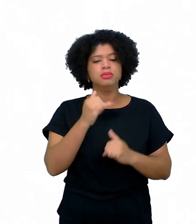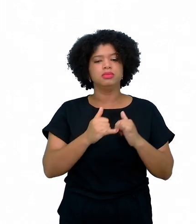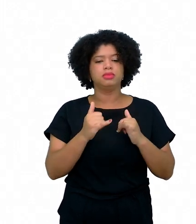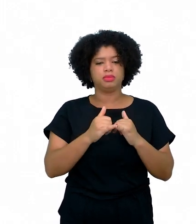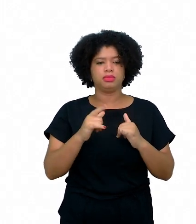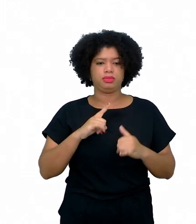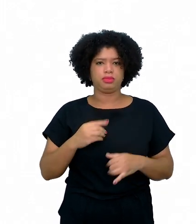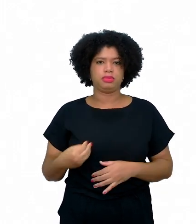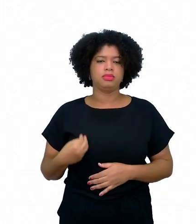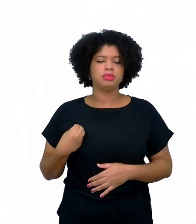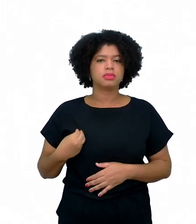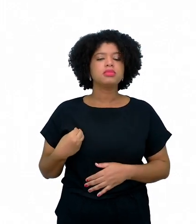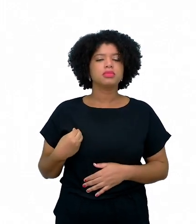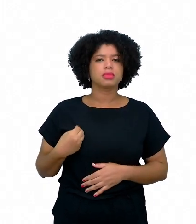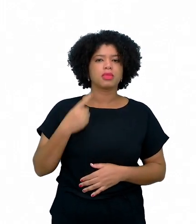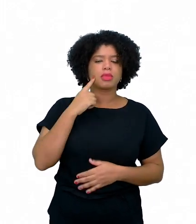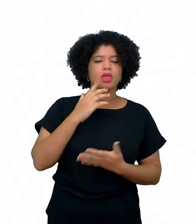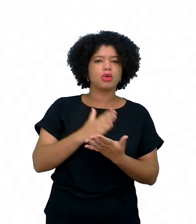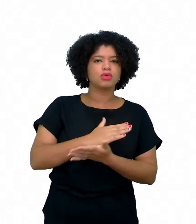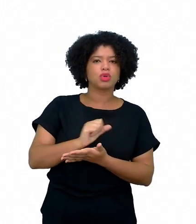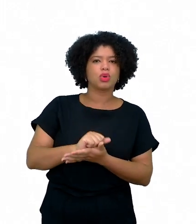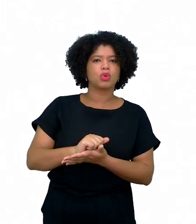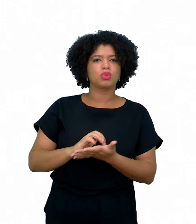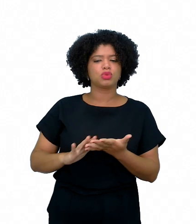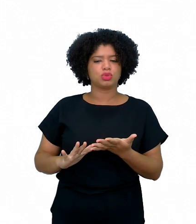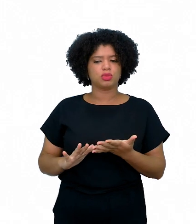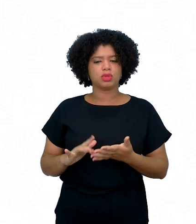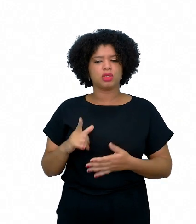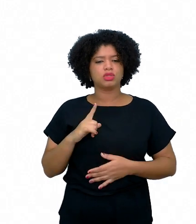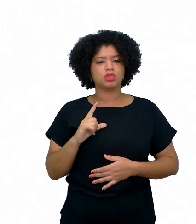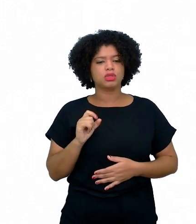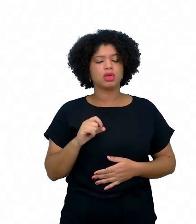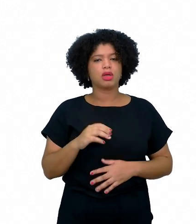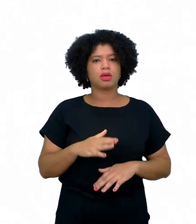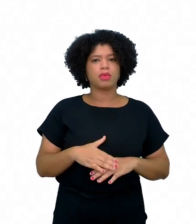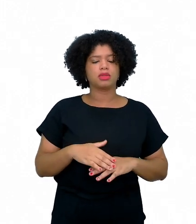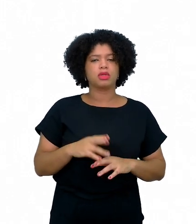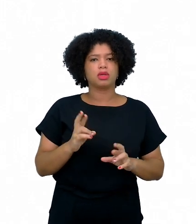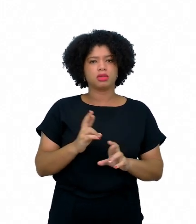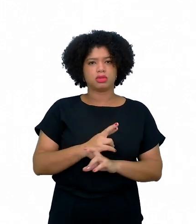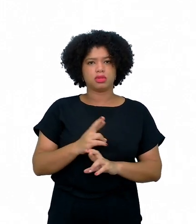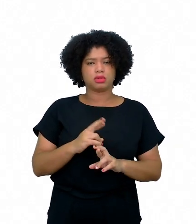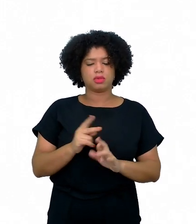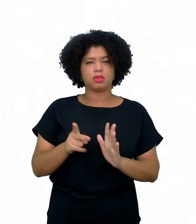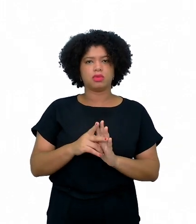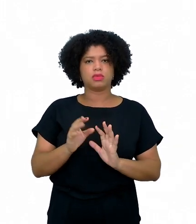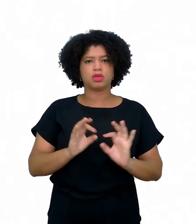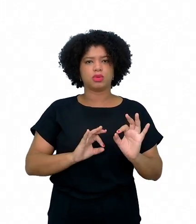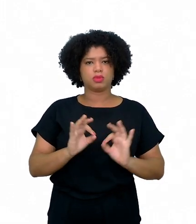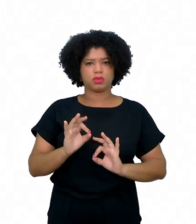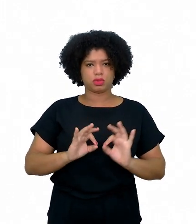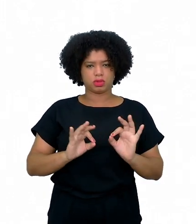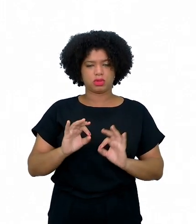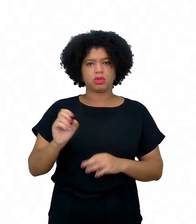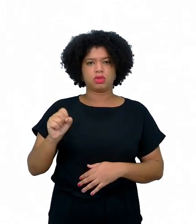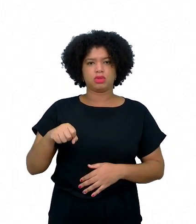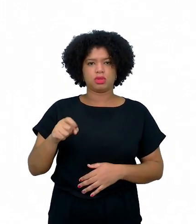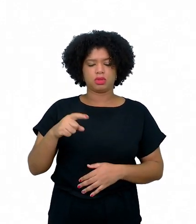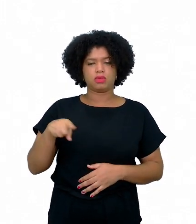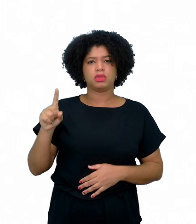né? Essas atividades, elas estarão atreladas ao projeto que vocês